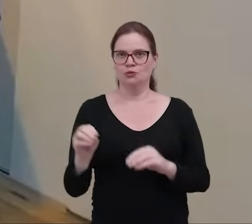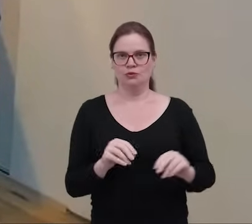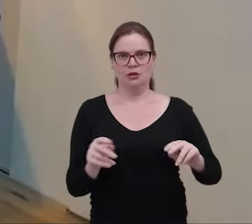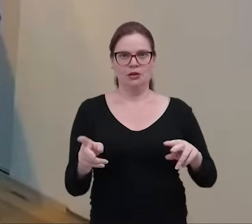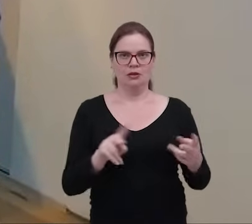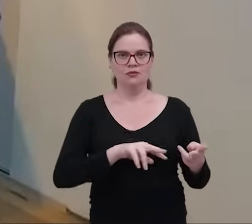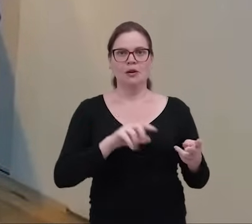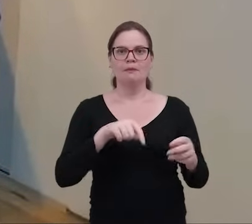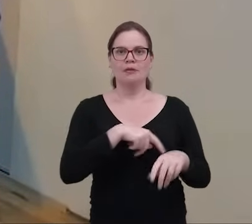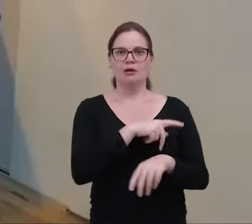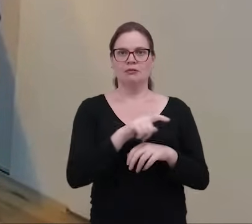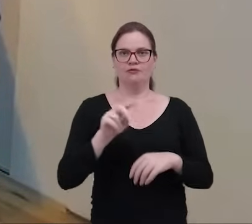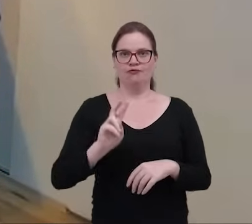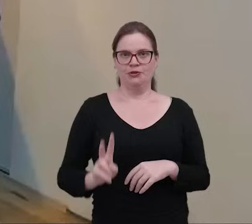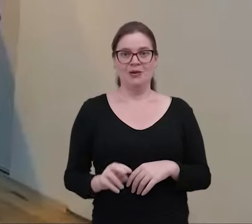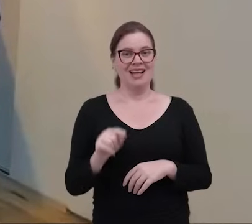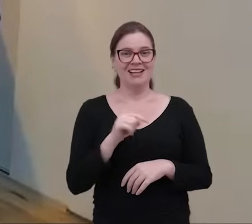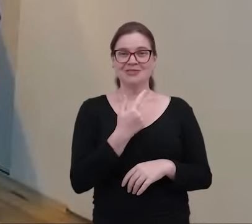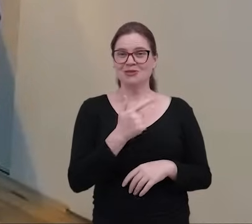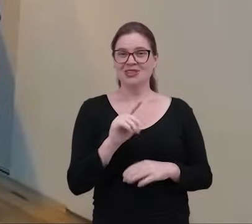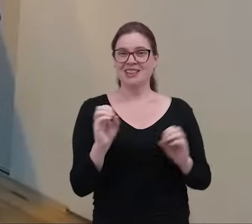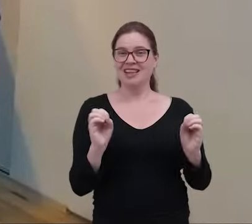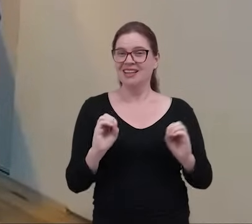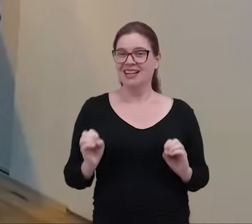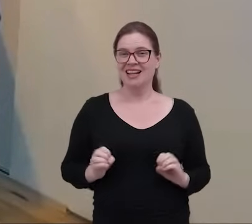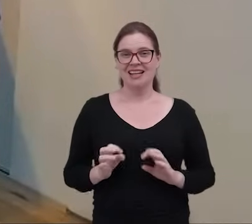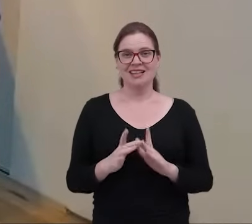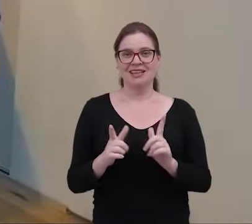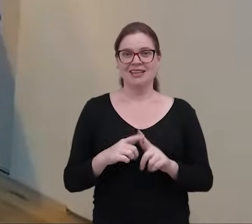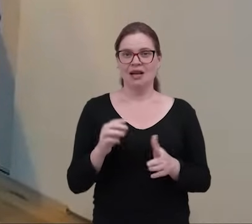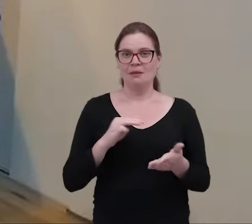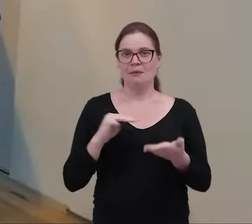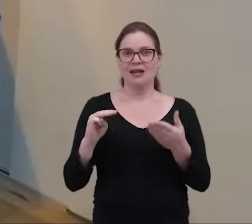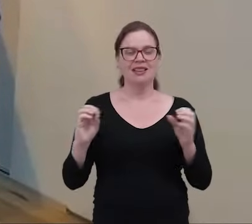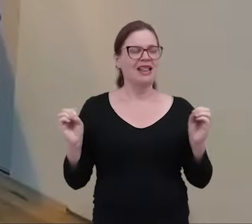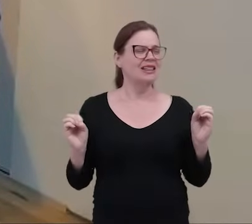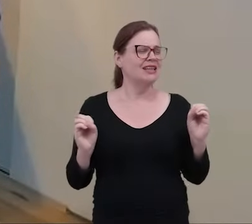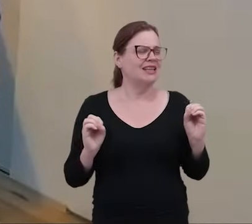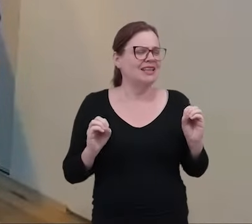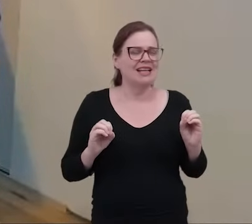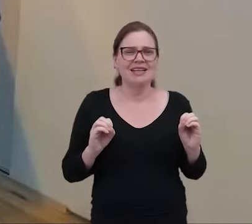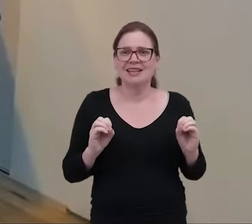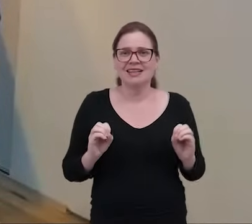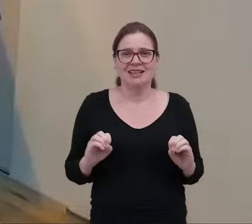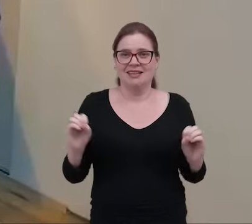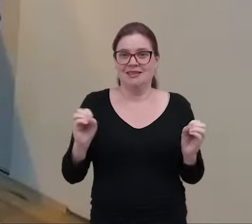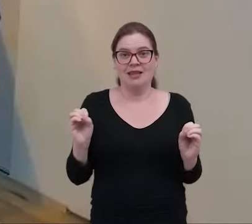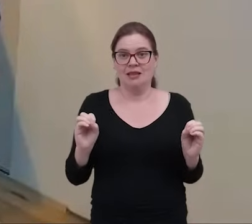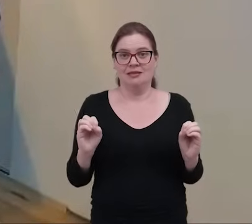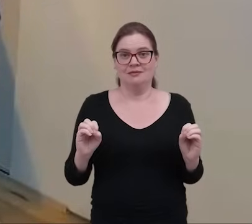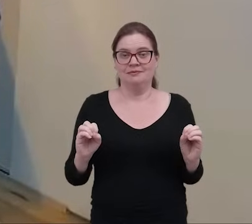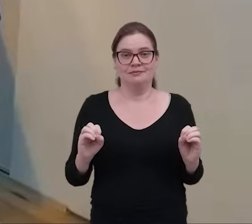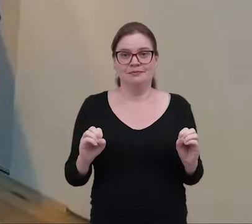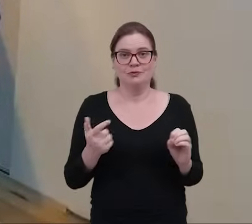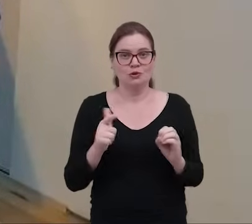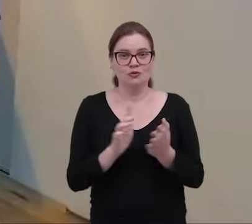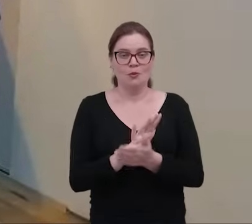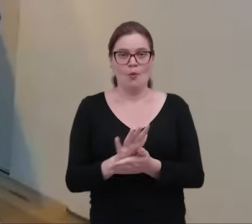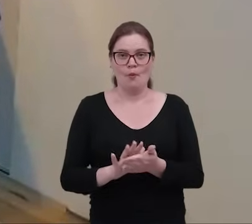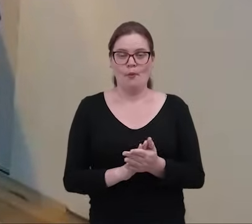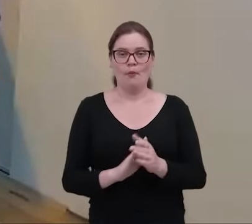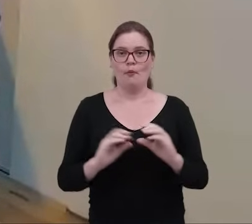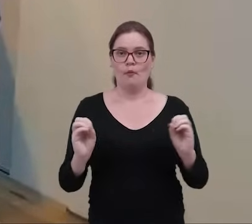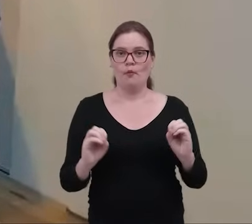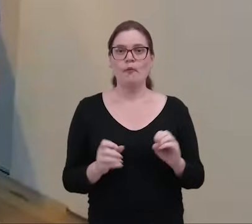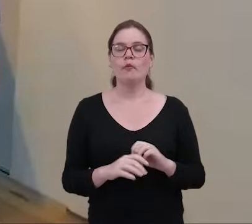Venezuela. Chegando na Venezuela, realmente não tinha ninguém da nossa igreja, não tinha nada, nenhum contato, nada, né? E